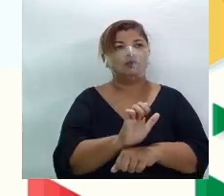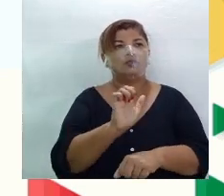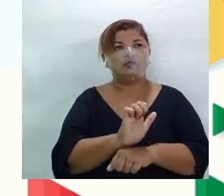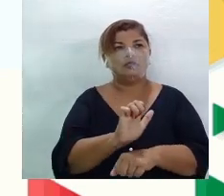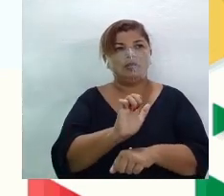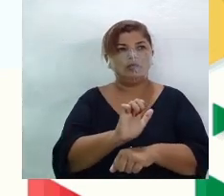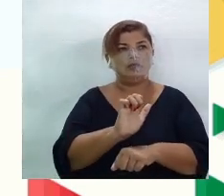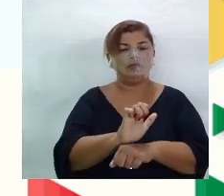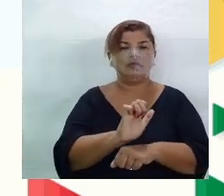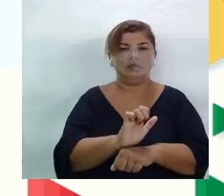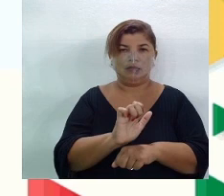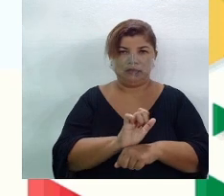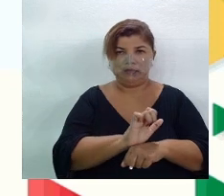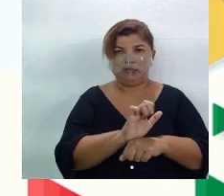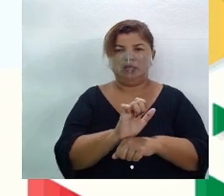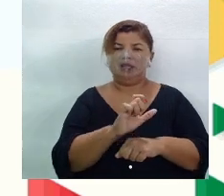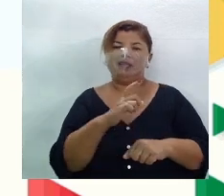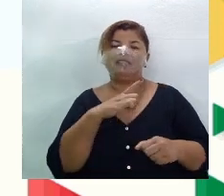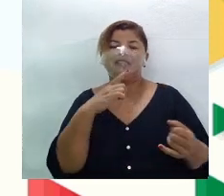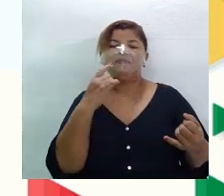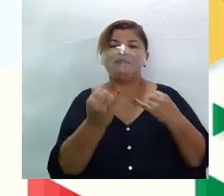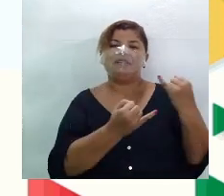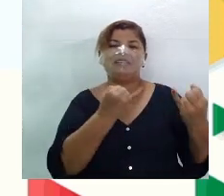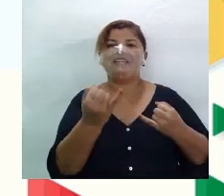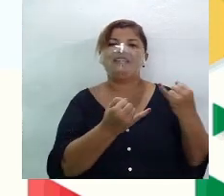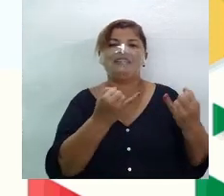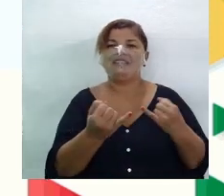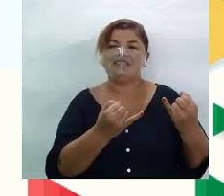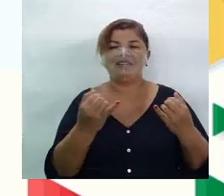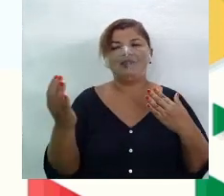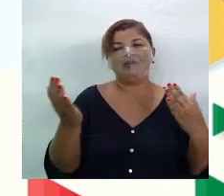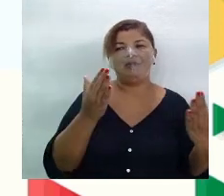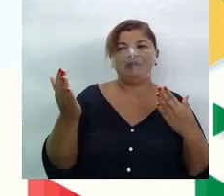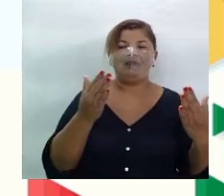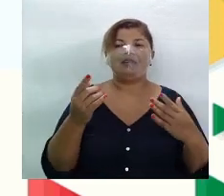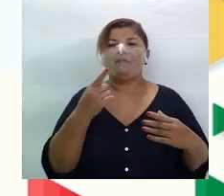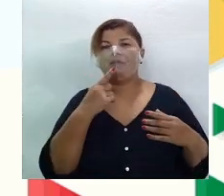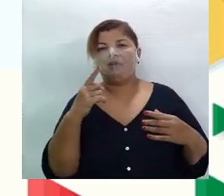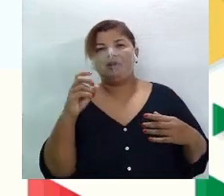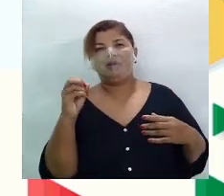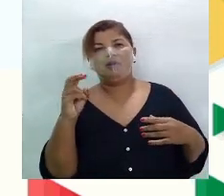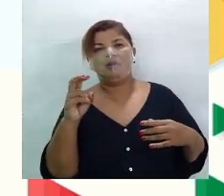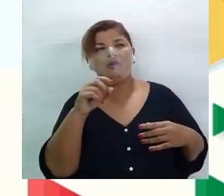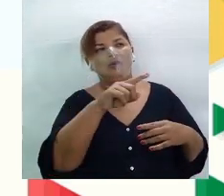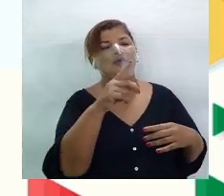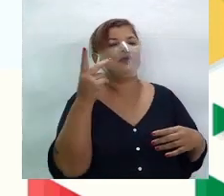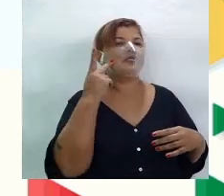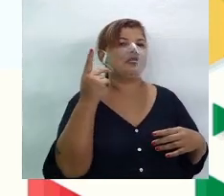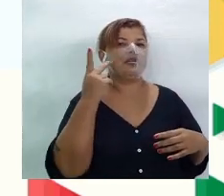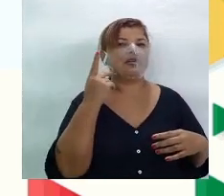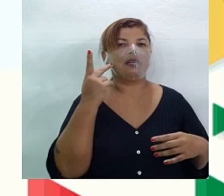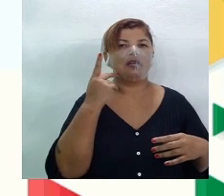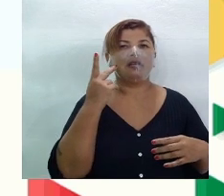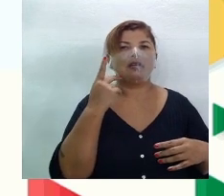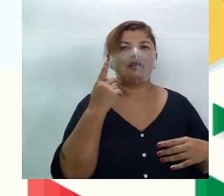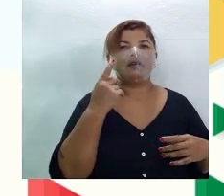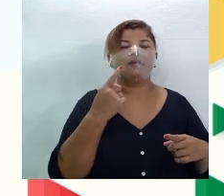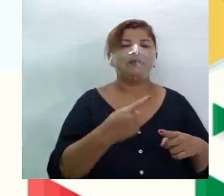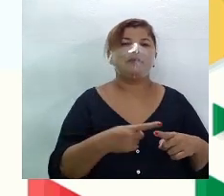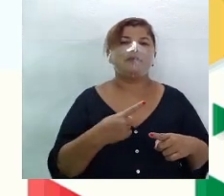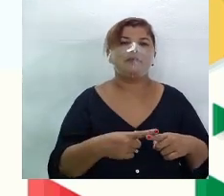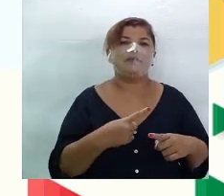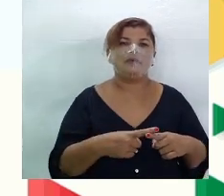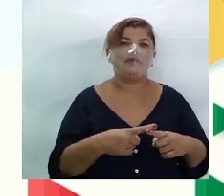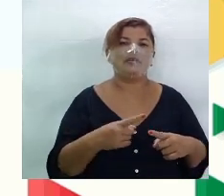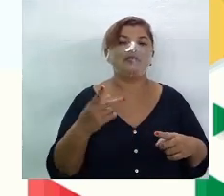uma brincadeira, ele compara a lenda do Boca de Ouro ao cearense, né? Porque assim, ele diz que